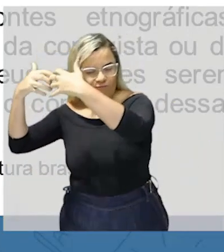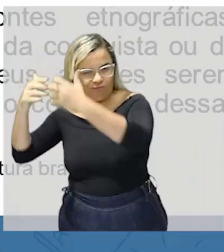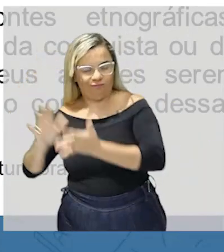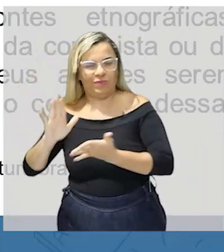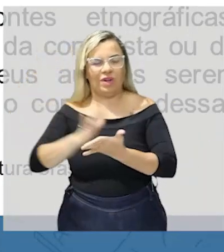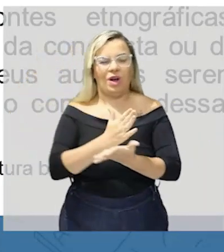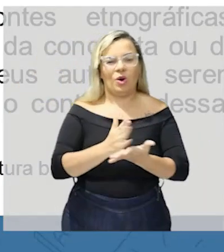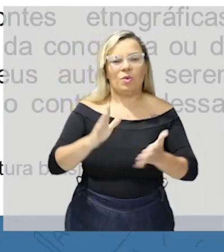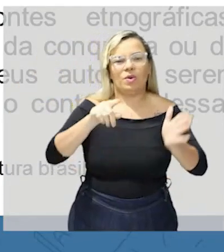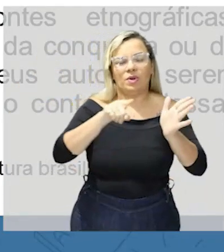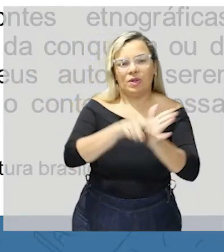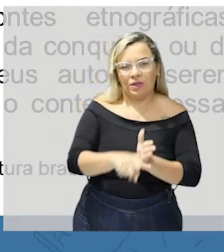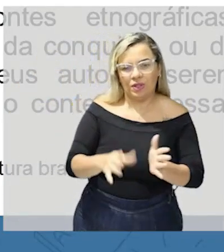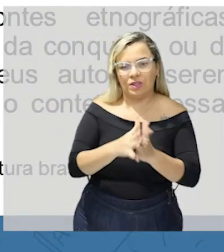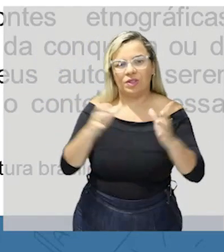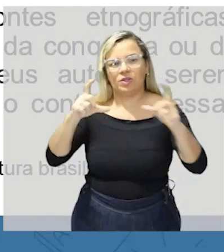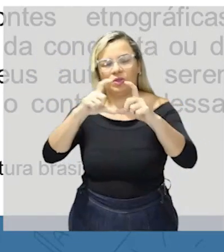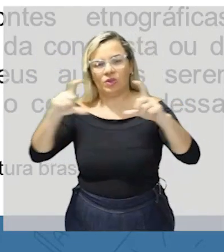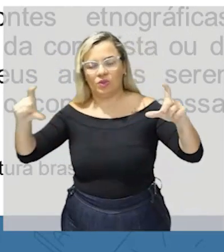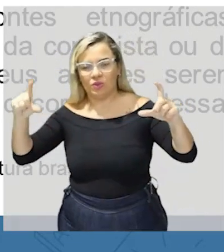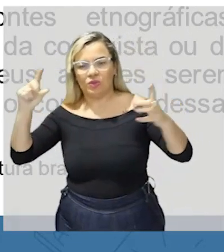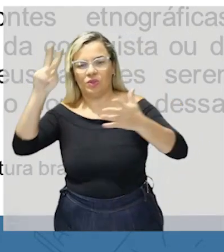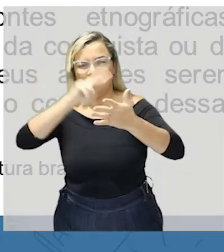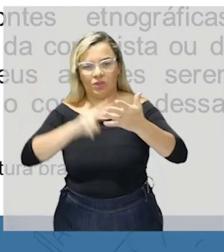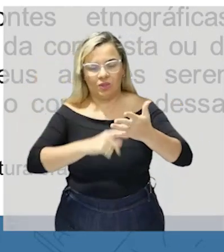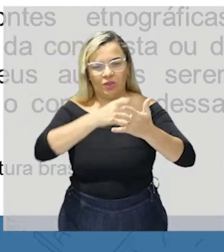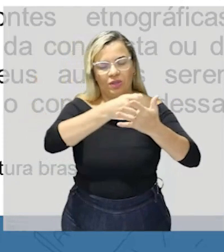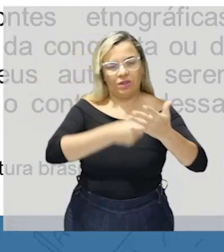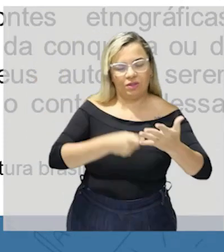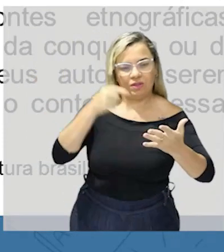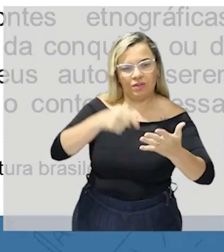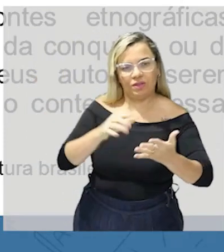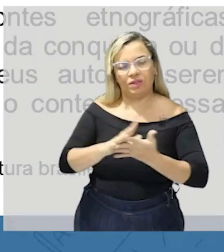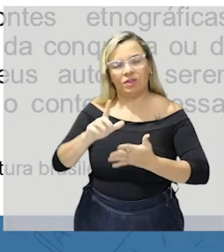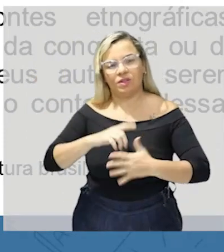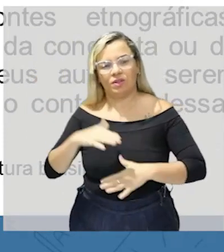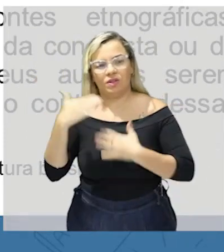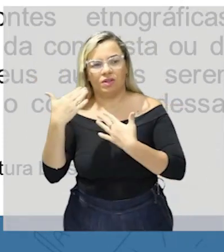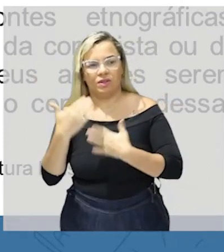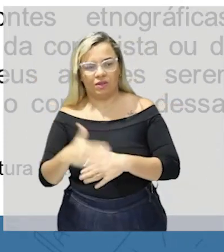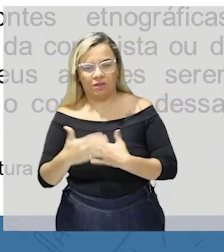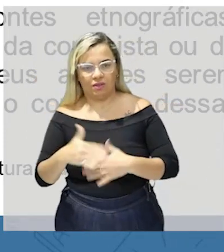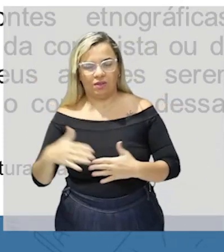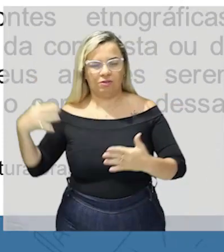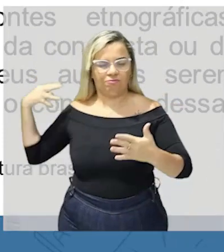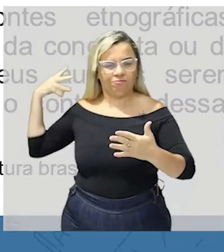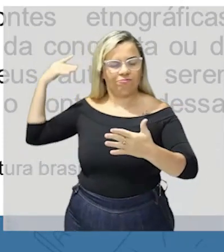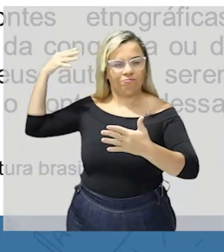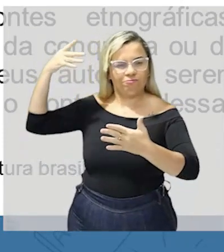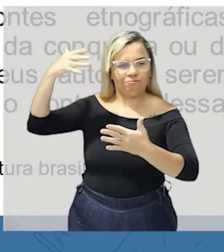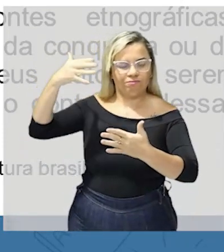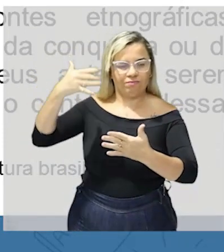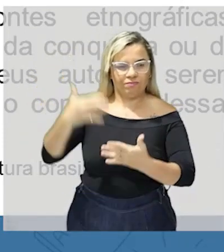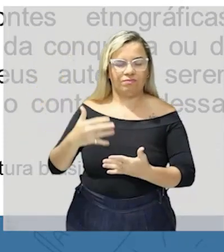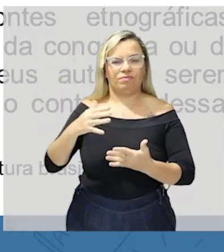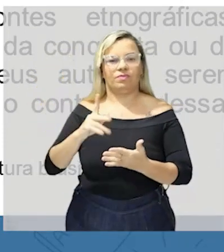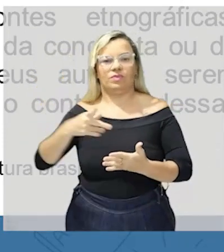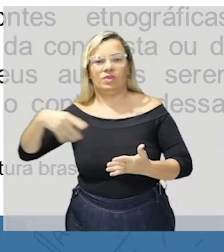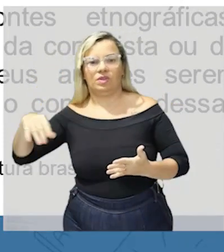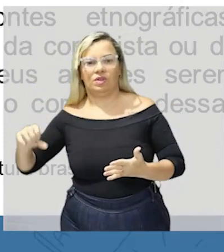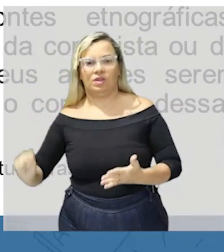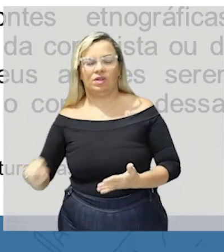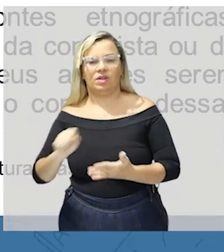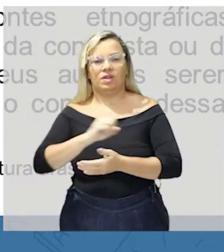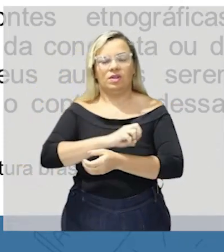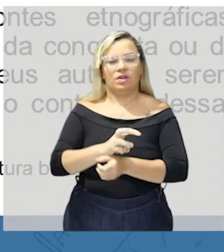algumas questões, alguns itens, questões que caíram nesses últimos vestibulares do PAS,